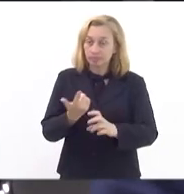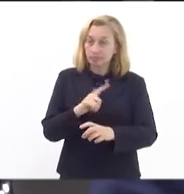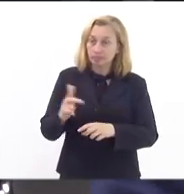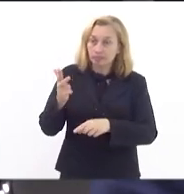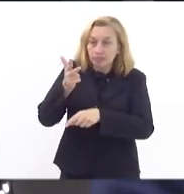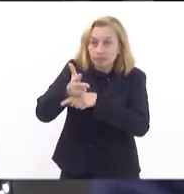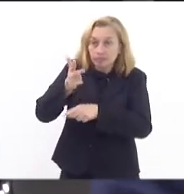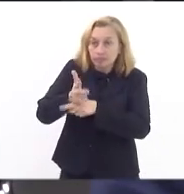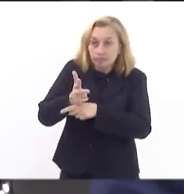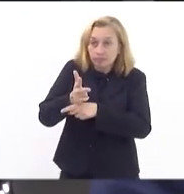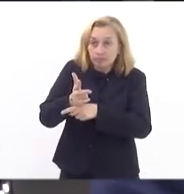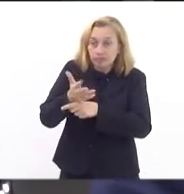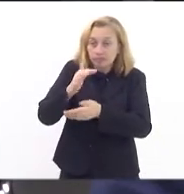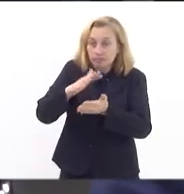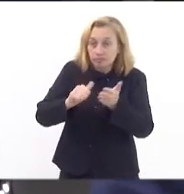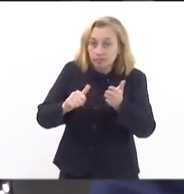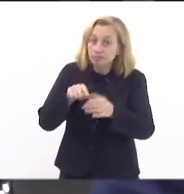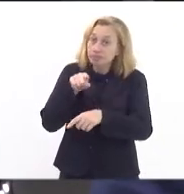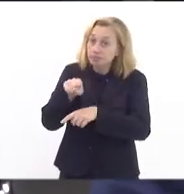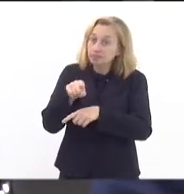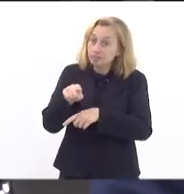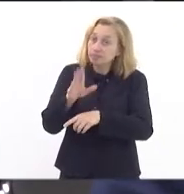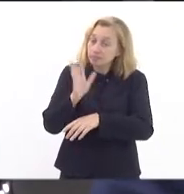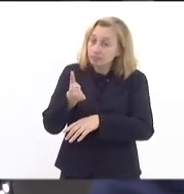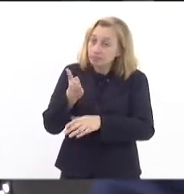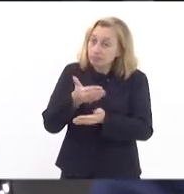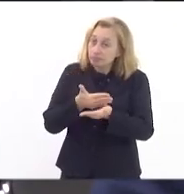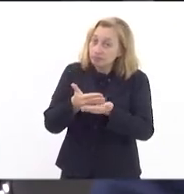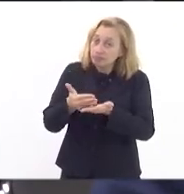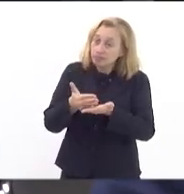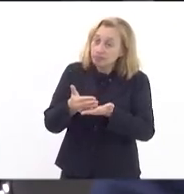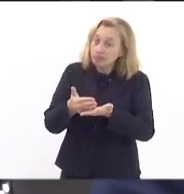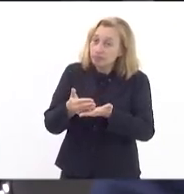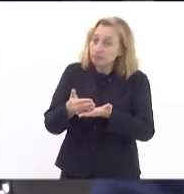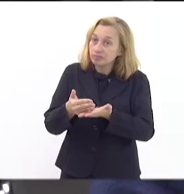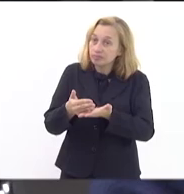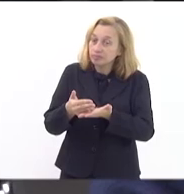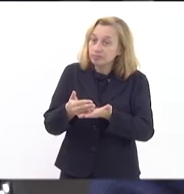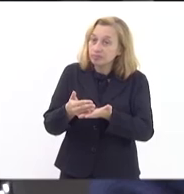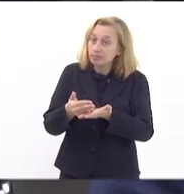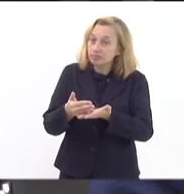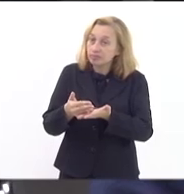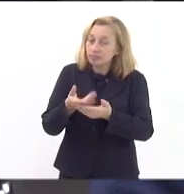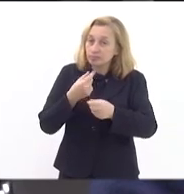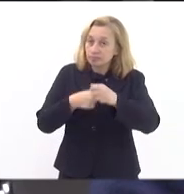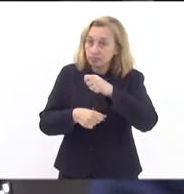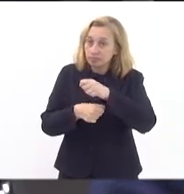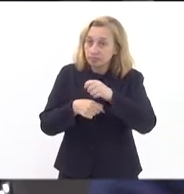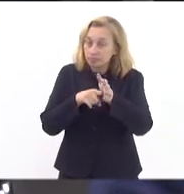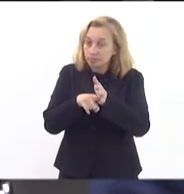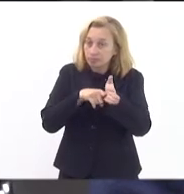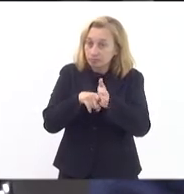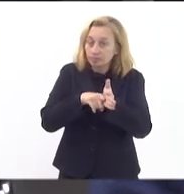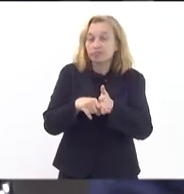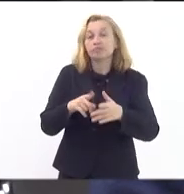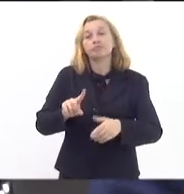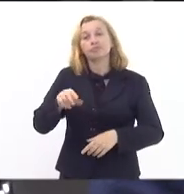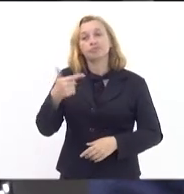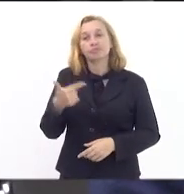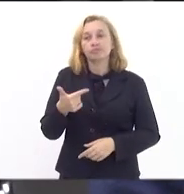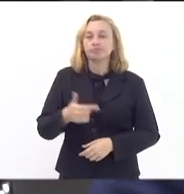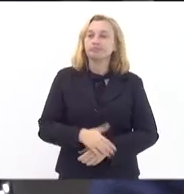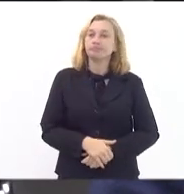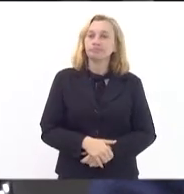adulterada ali eu já é um ponto inicial de investigação a segunda